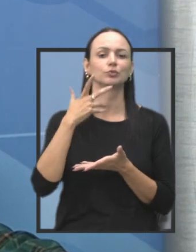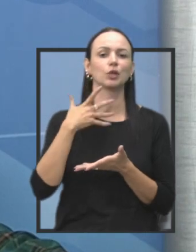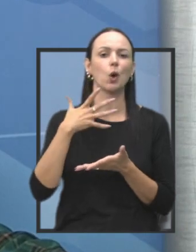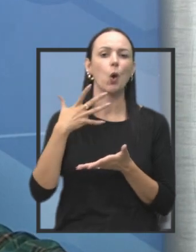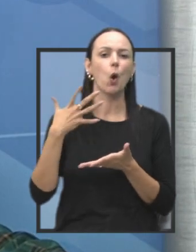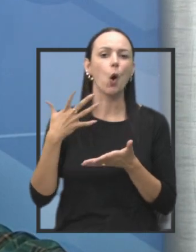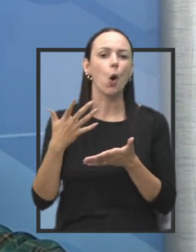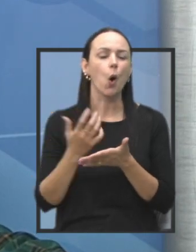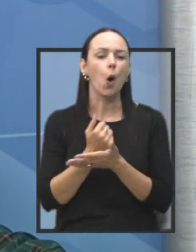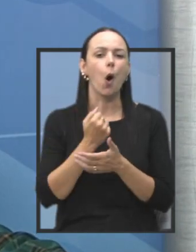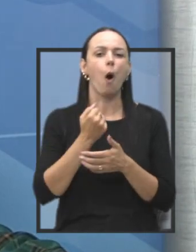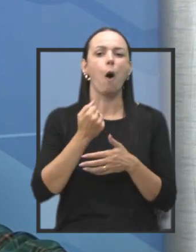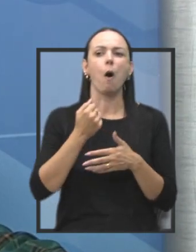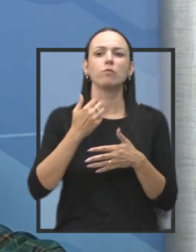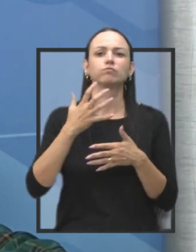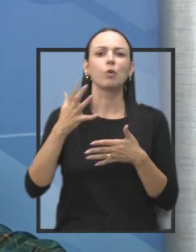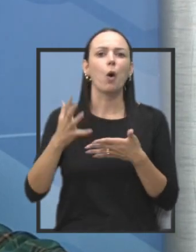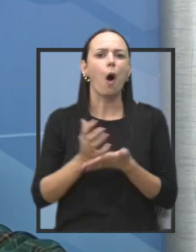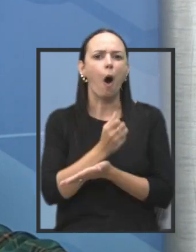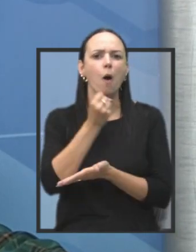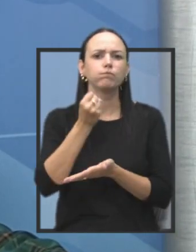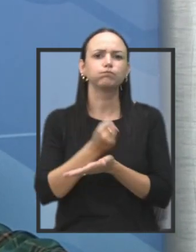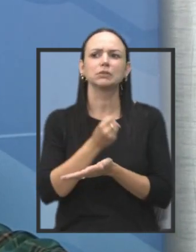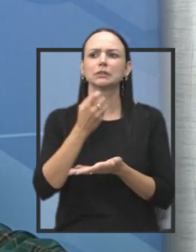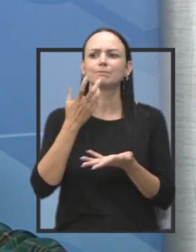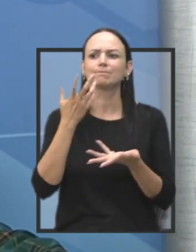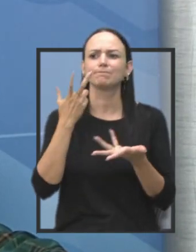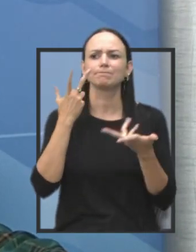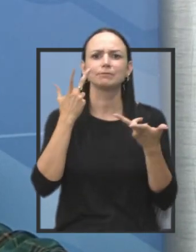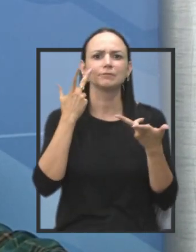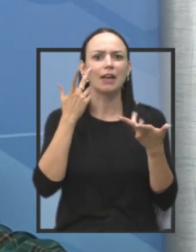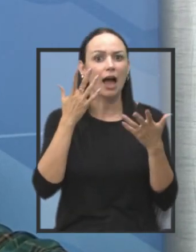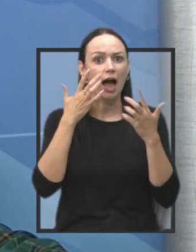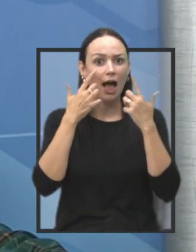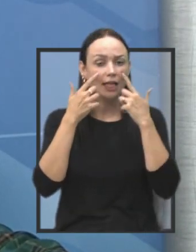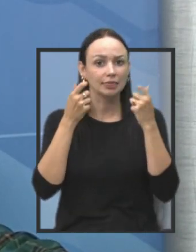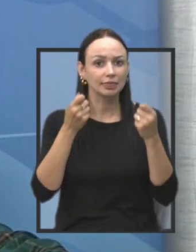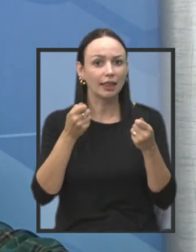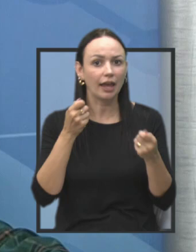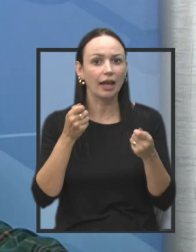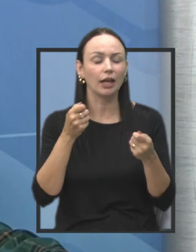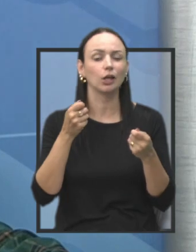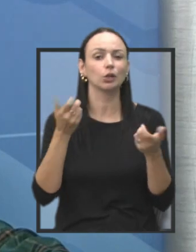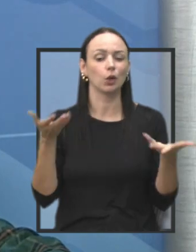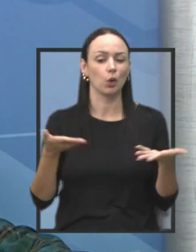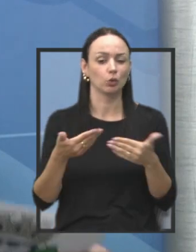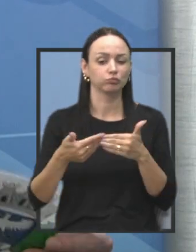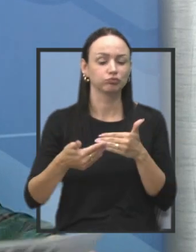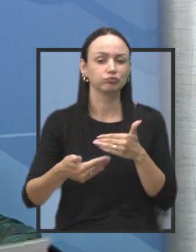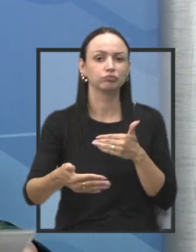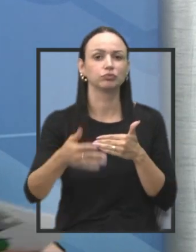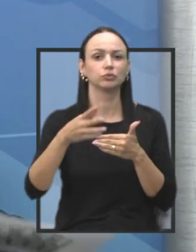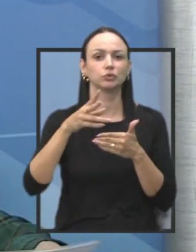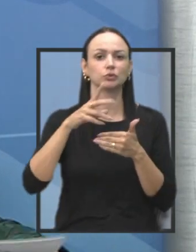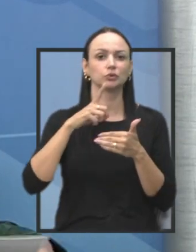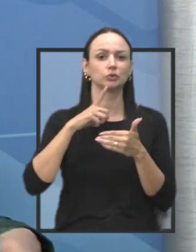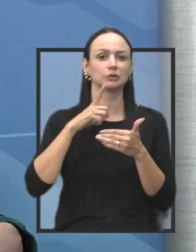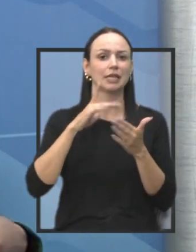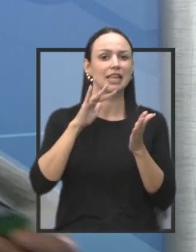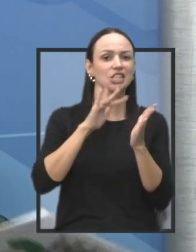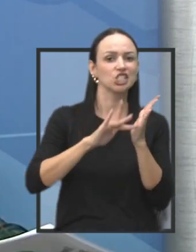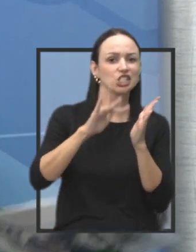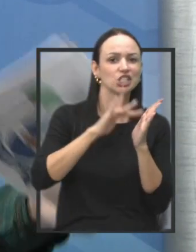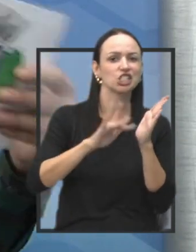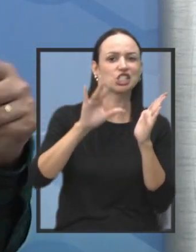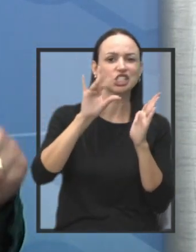golpes, o que as pessoas precisam ficar atentas, né? Nós sabemos que hoje em dia facilitou muito, né, com os dispositivos digitais, com